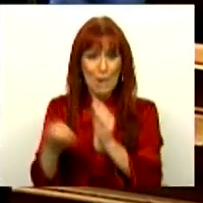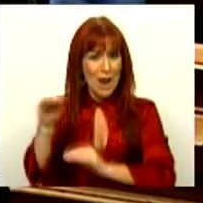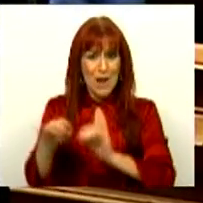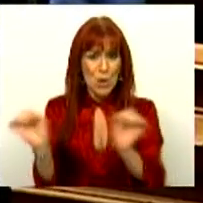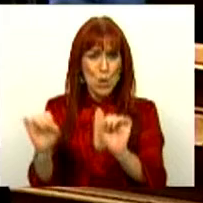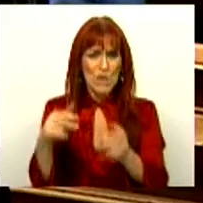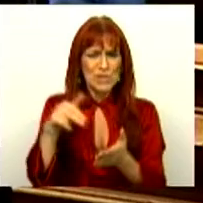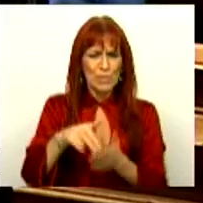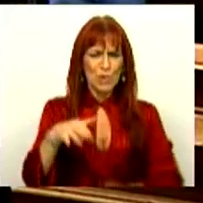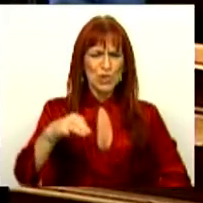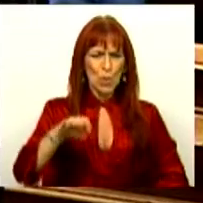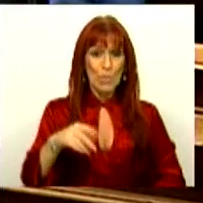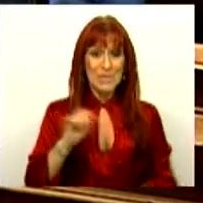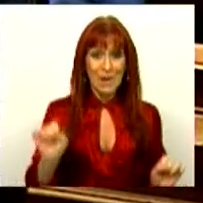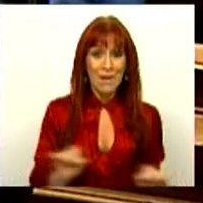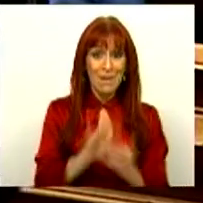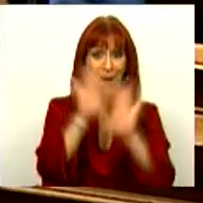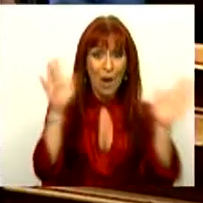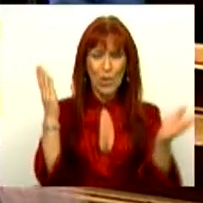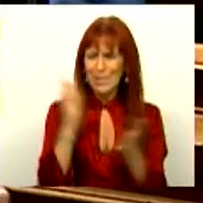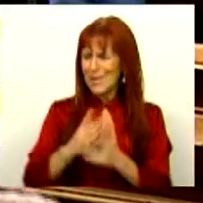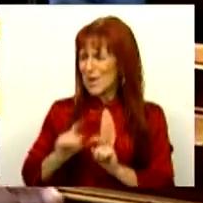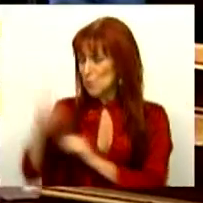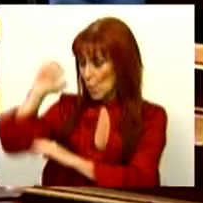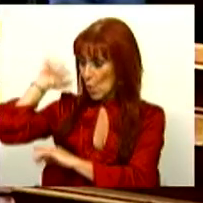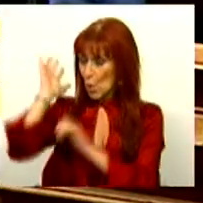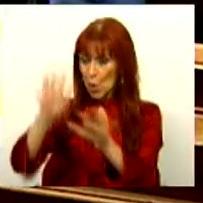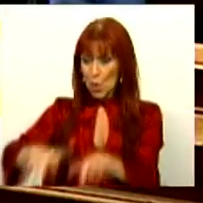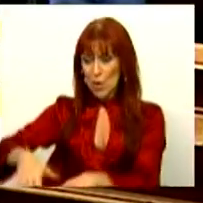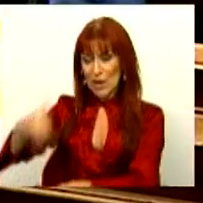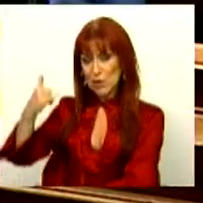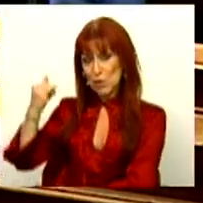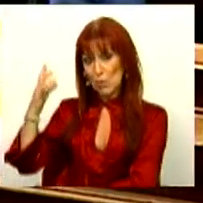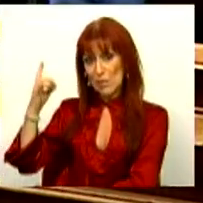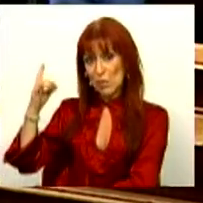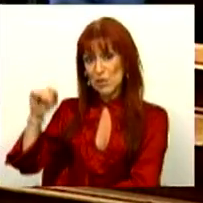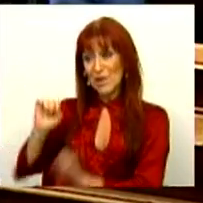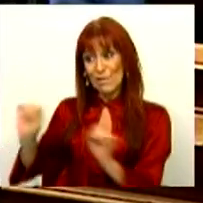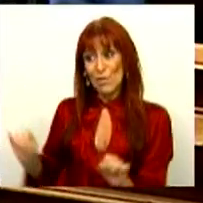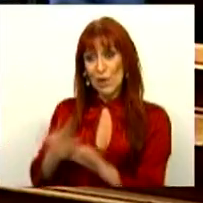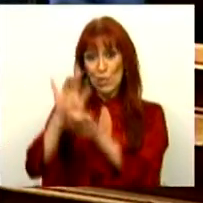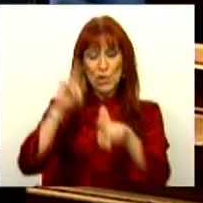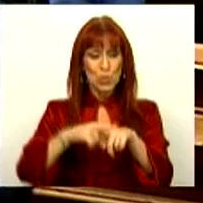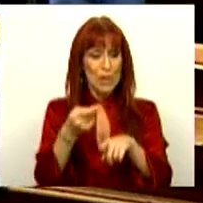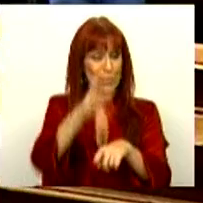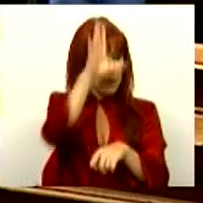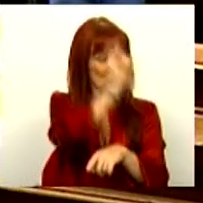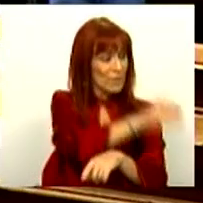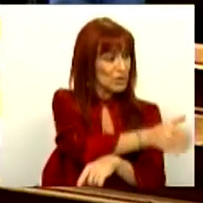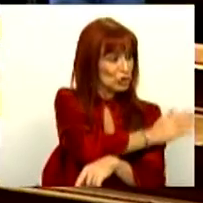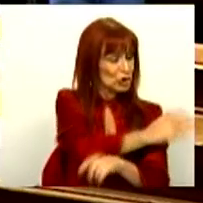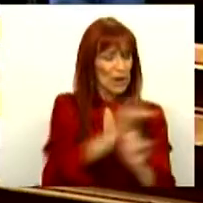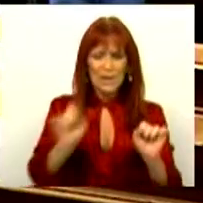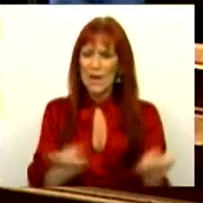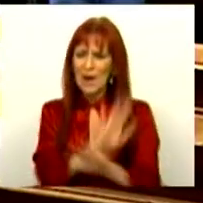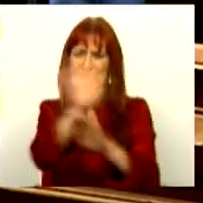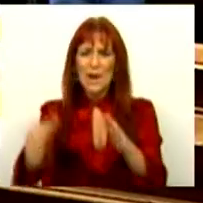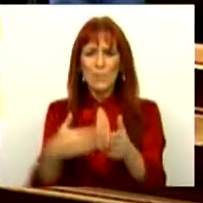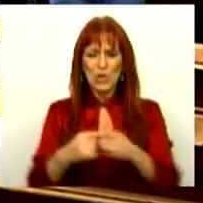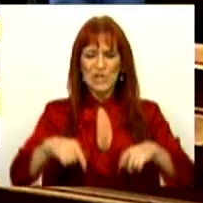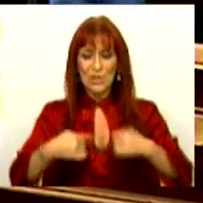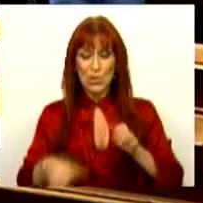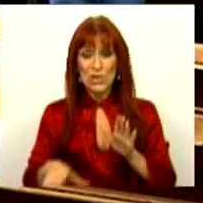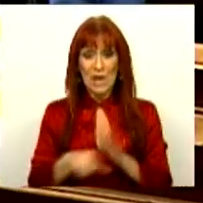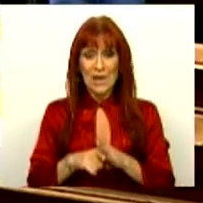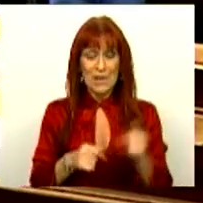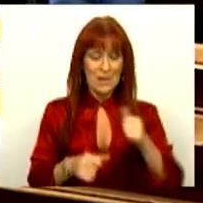A posição do Partido Socialista é clara desde o seu Congresso em 2016, foi clara na legislatura anterior, foi clara na apresentação da iniciativa na